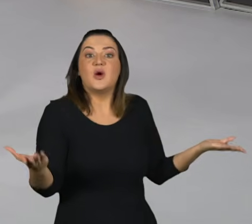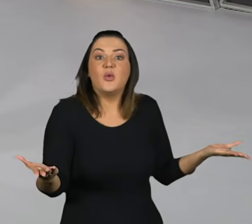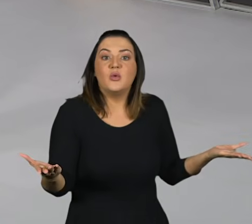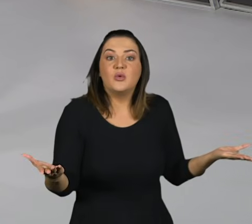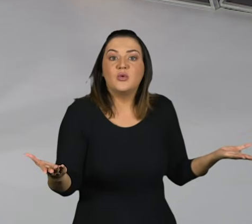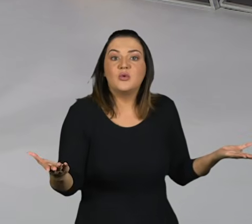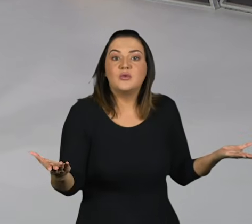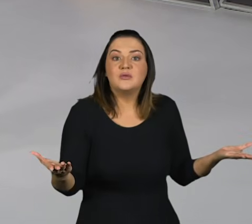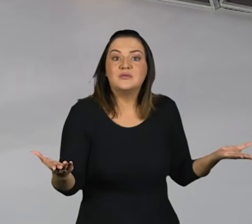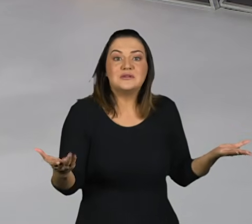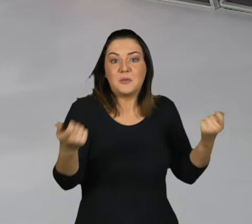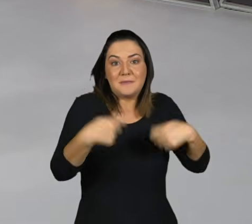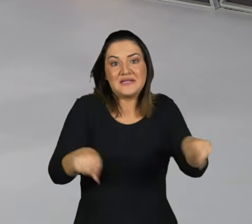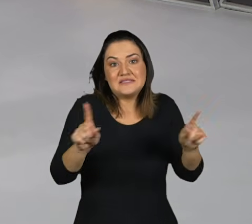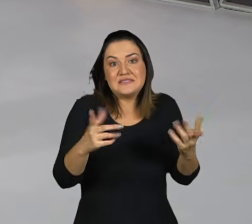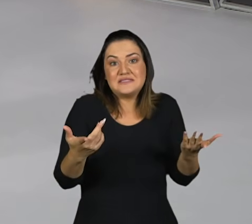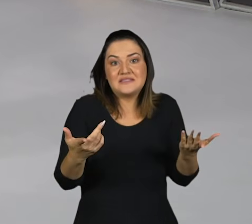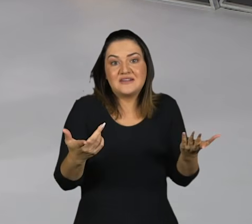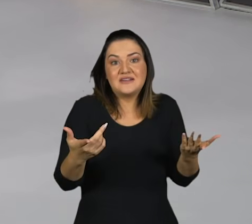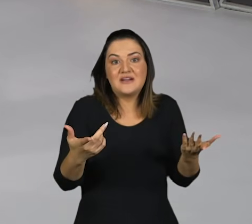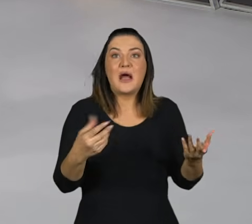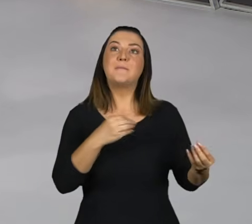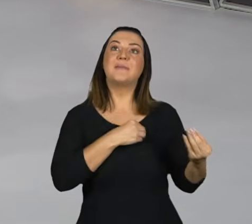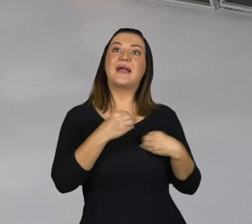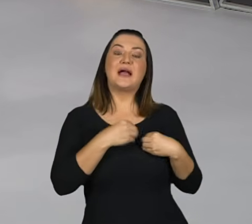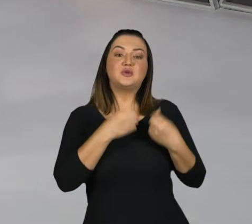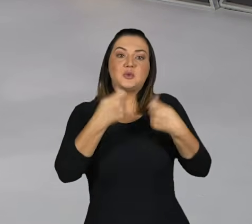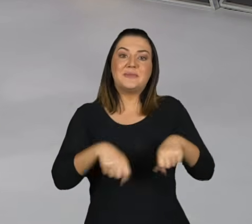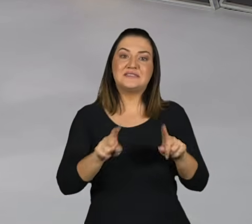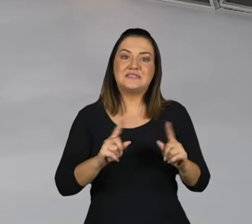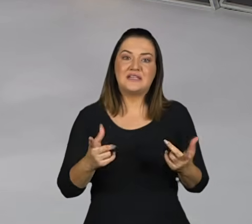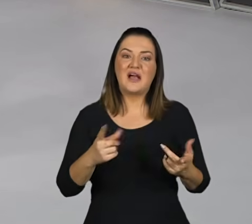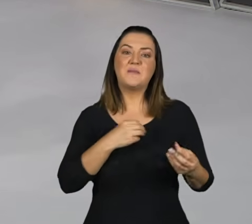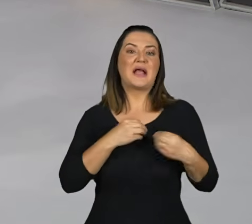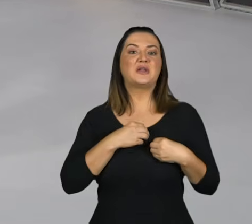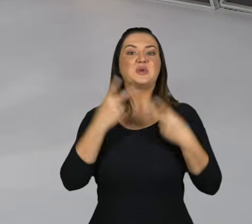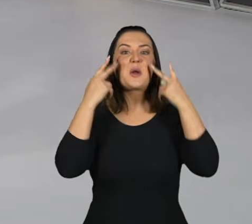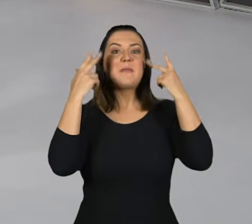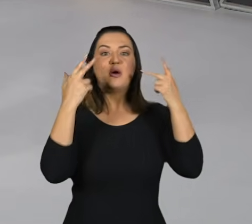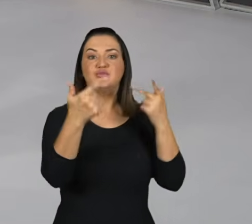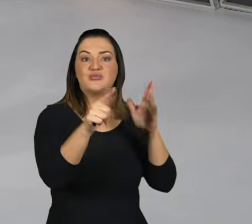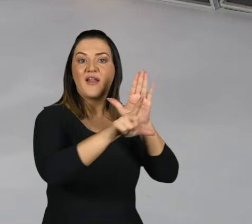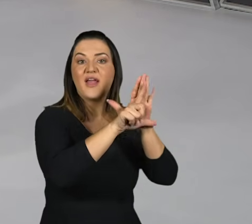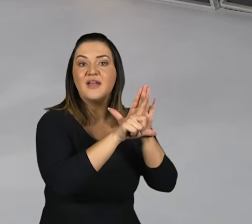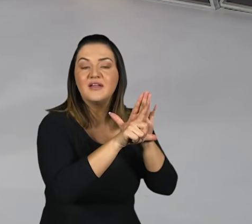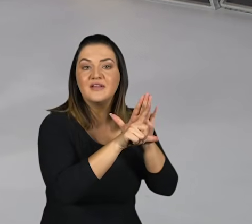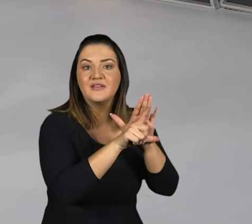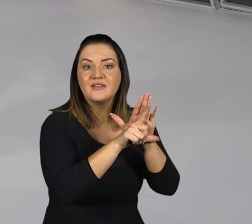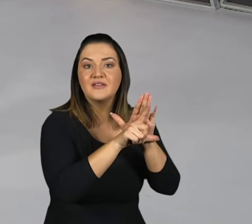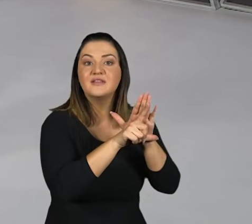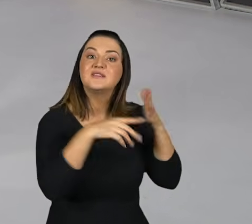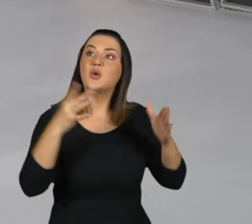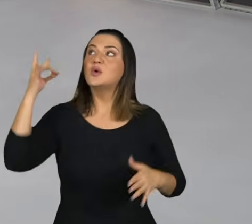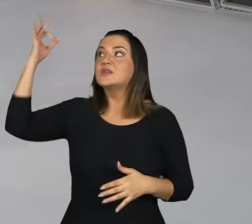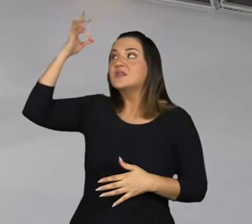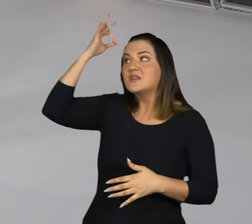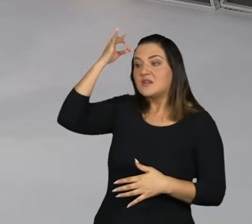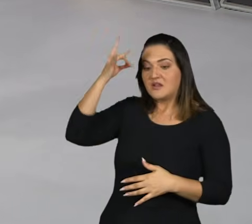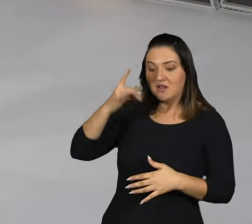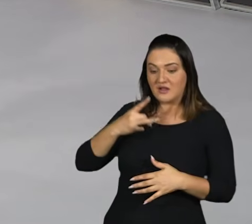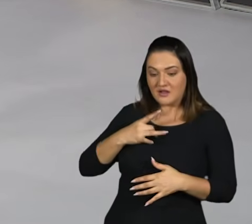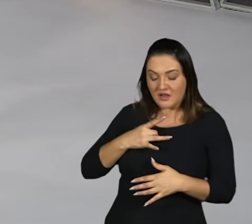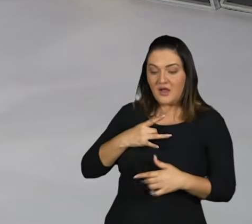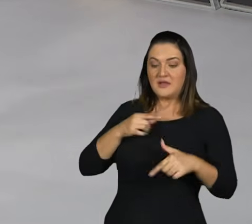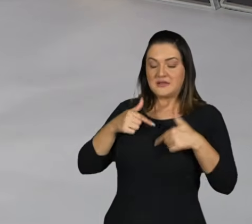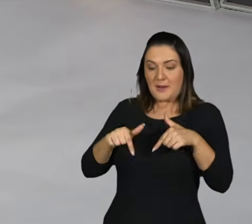De nada. Então eu estou anulando a obra, a ação do Espírito Santo. Está entendendo? Você está entendendo isso daí? Percebeu?